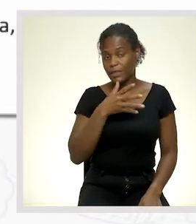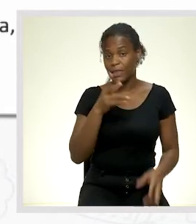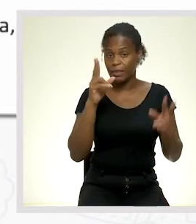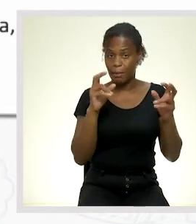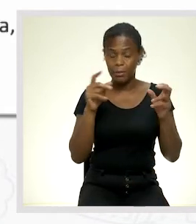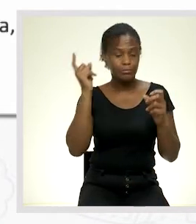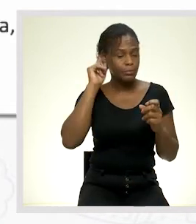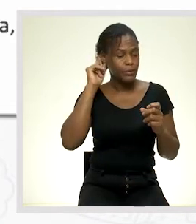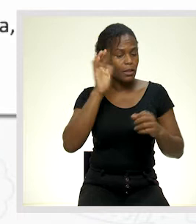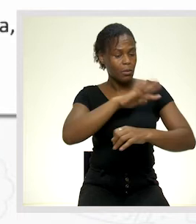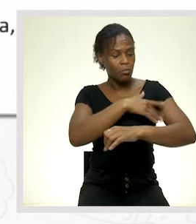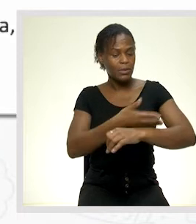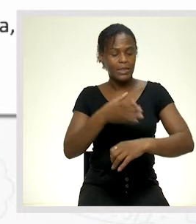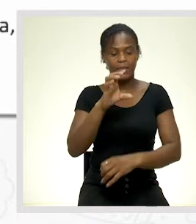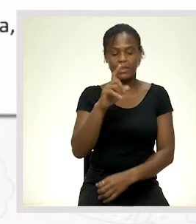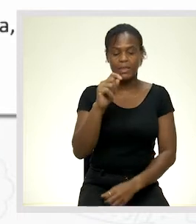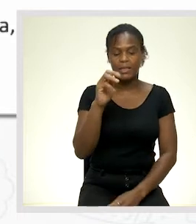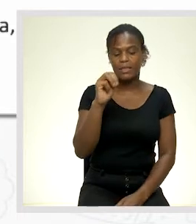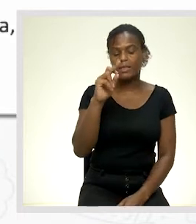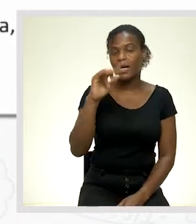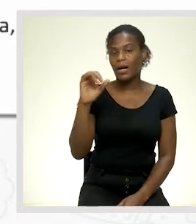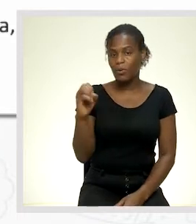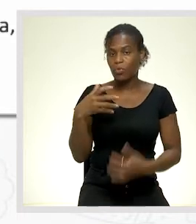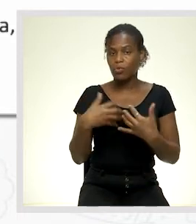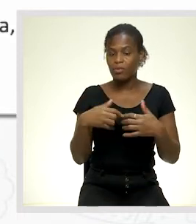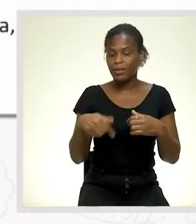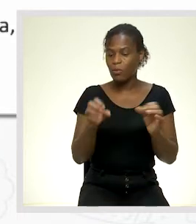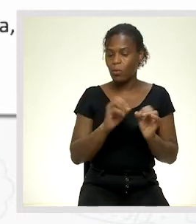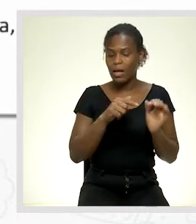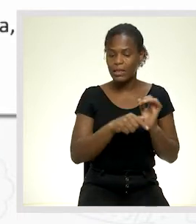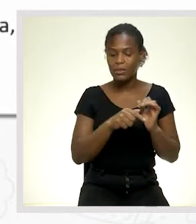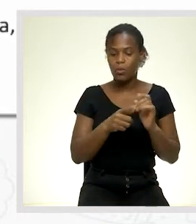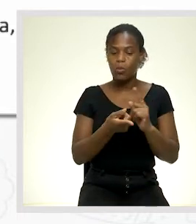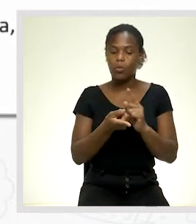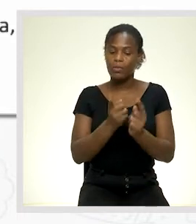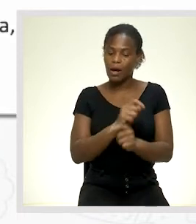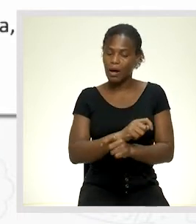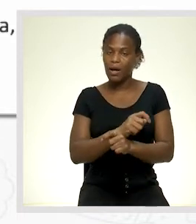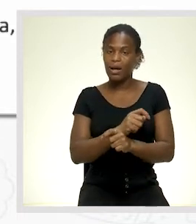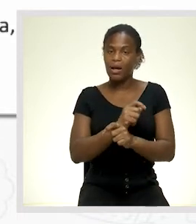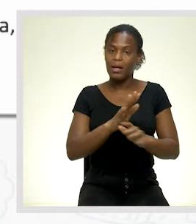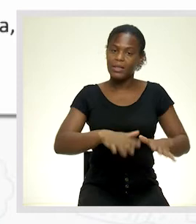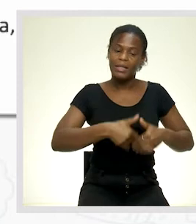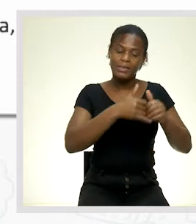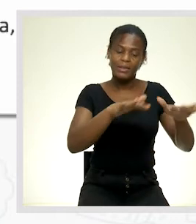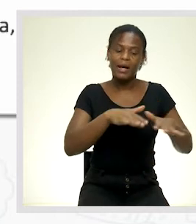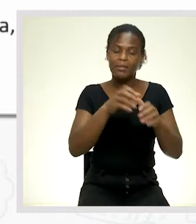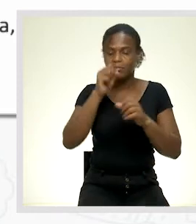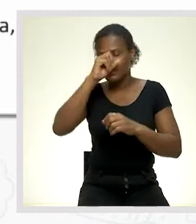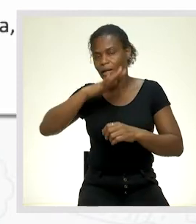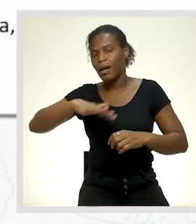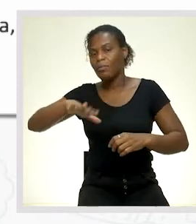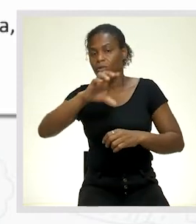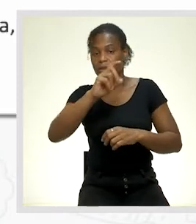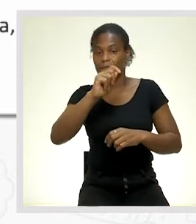um tema fundamental da poesia de Cesáreo é, sem dúvida, este: o contraste cidade e campo. Em